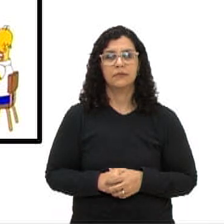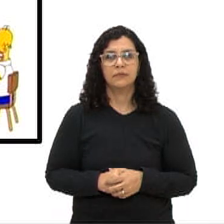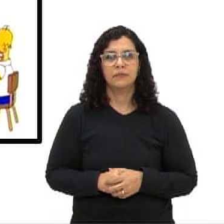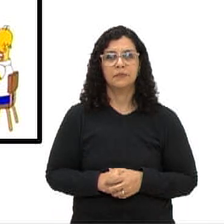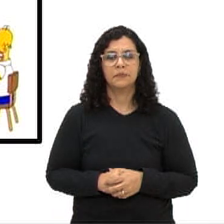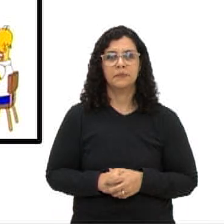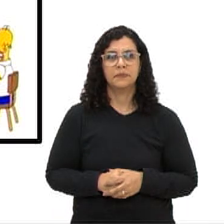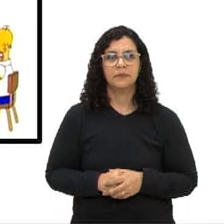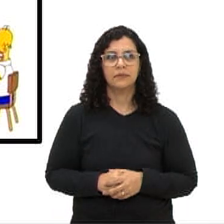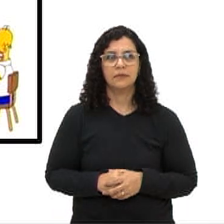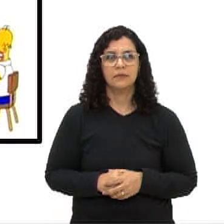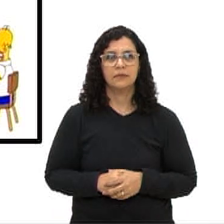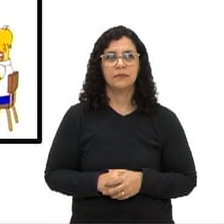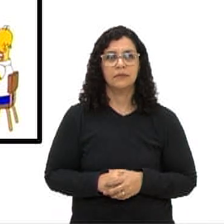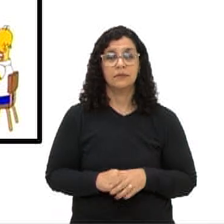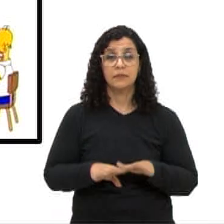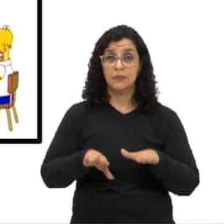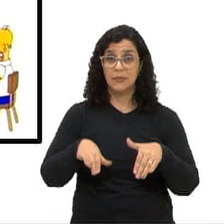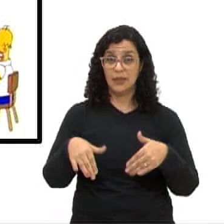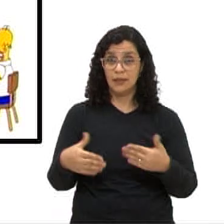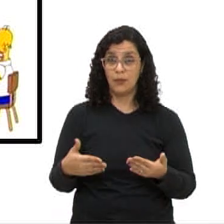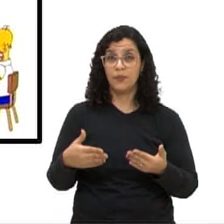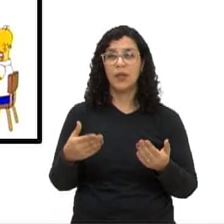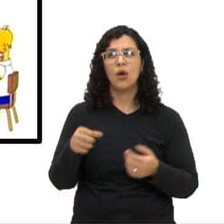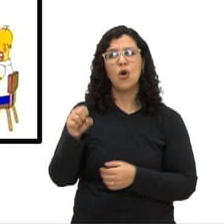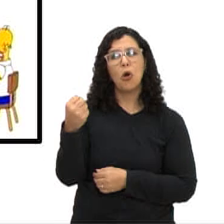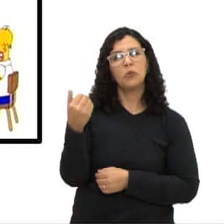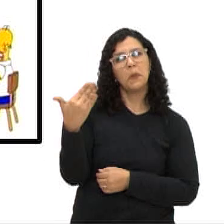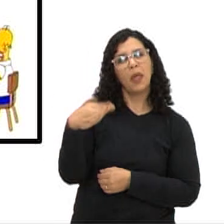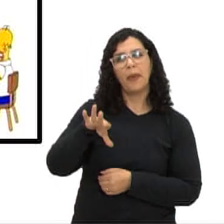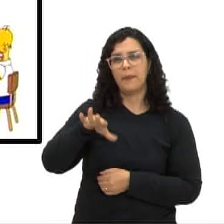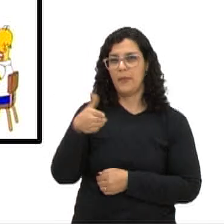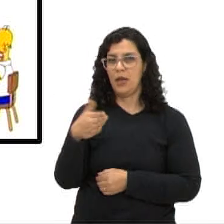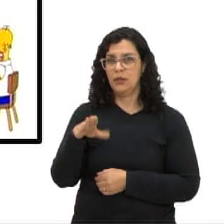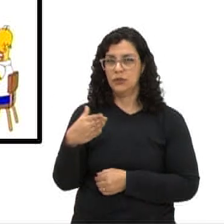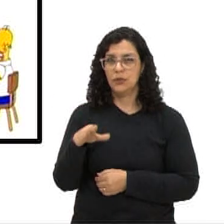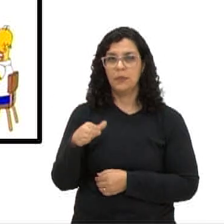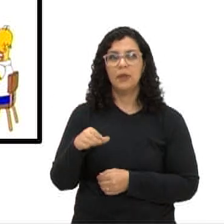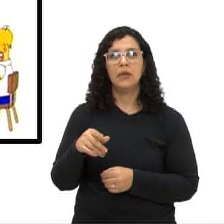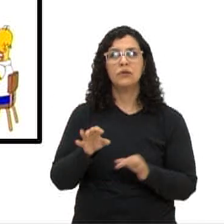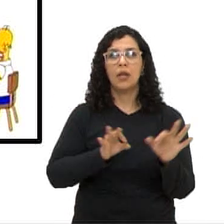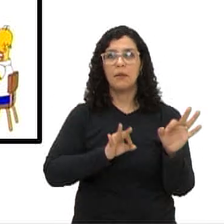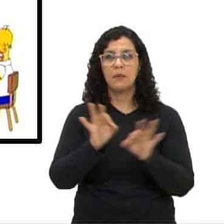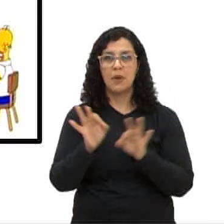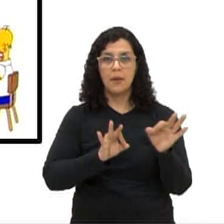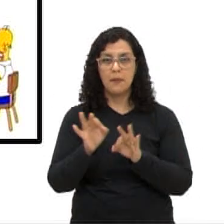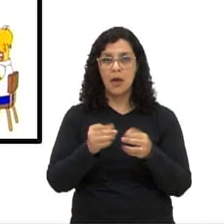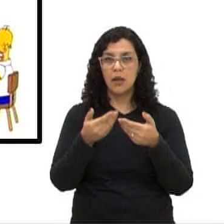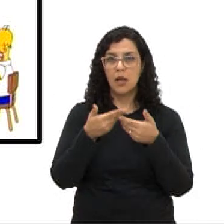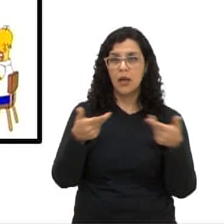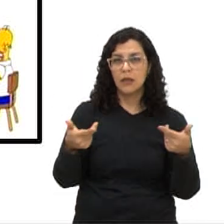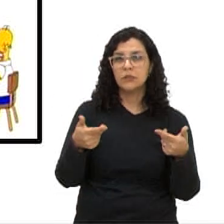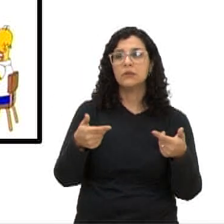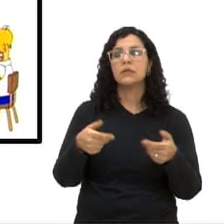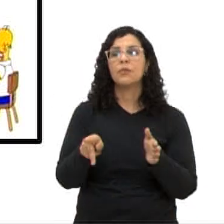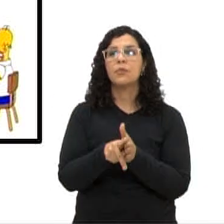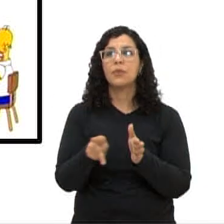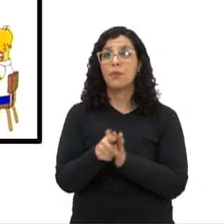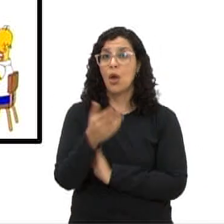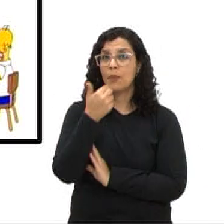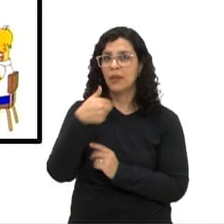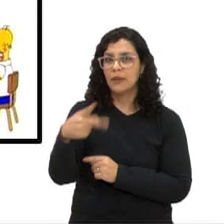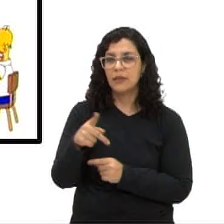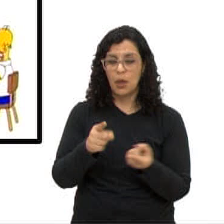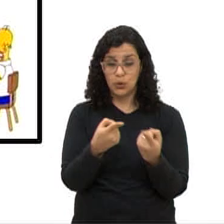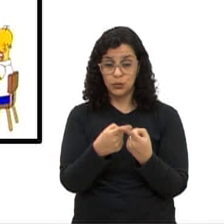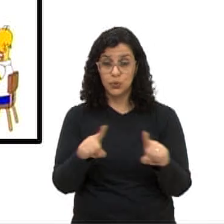9, cenamos toda a família. Então, lá pelas 8:30, o Bart prepara a janta deles, um churrasco,